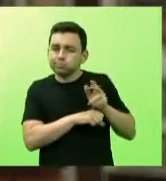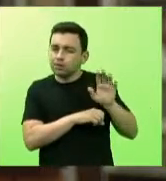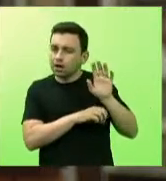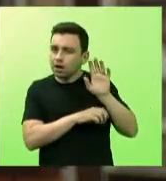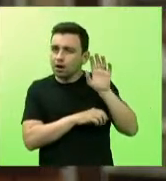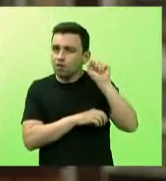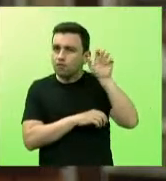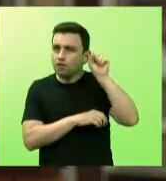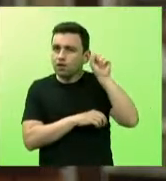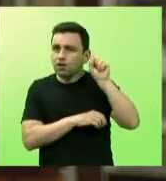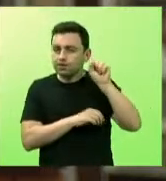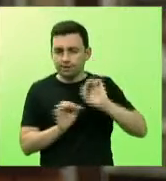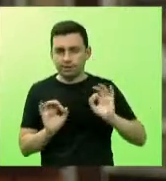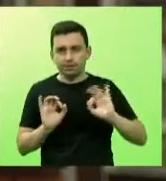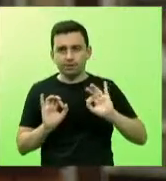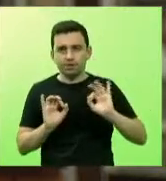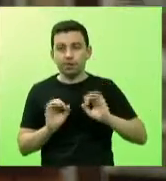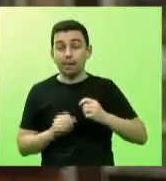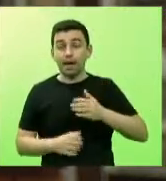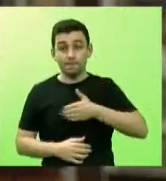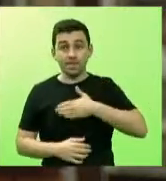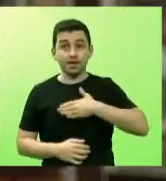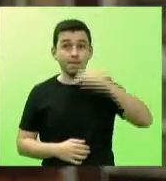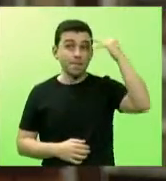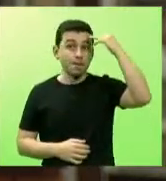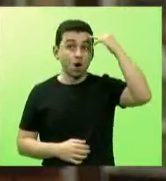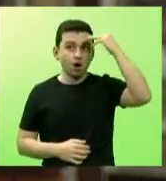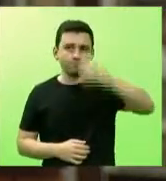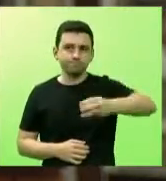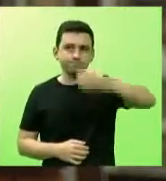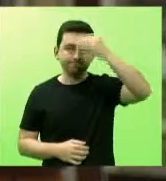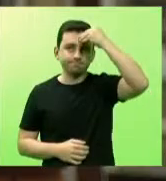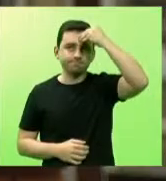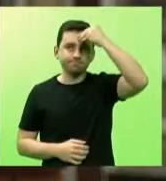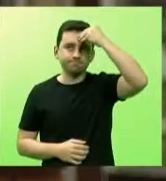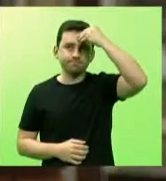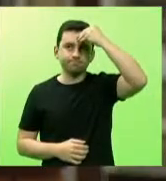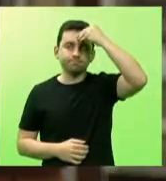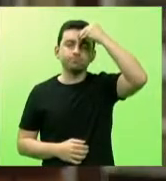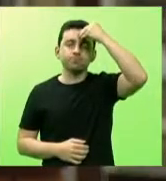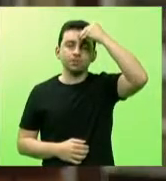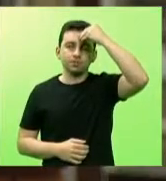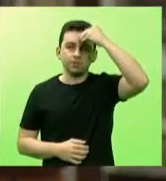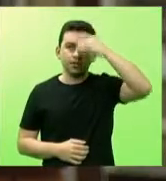Né? Mas isso ficou muito gravado na minha memória, ficou muito bem gravado na minha memória.